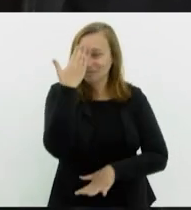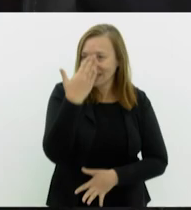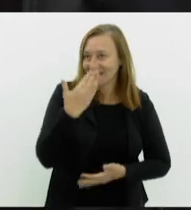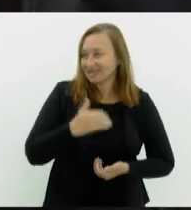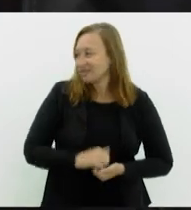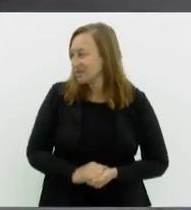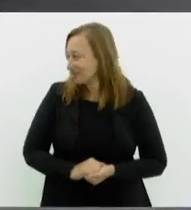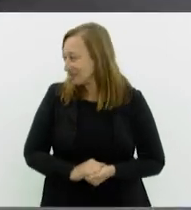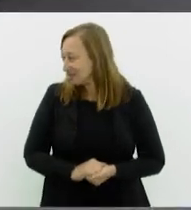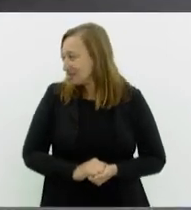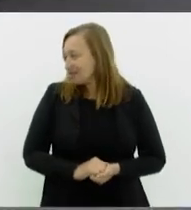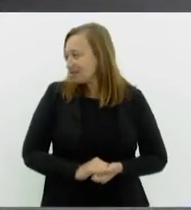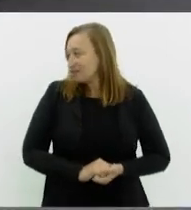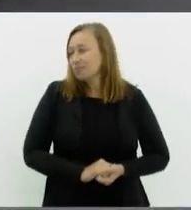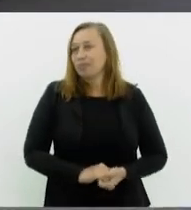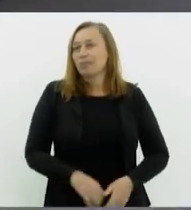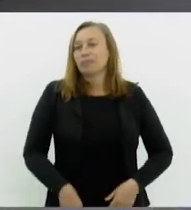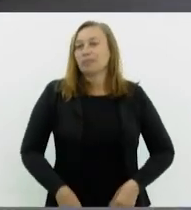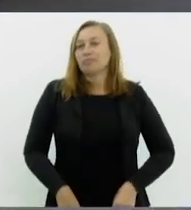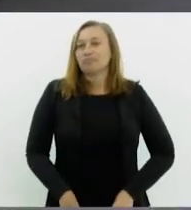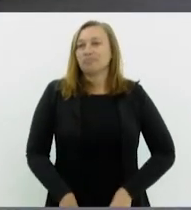obrigado.